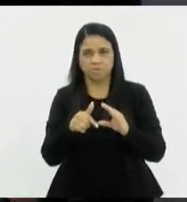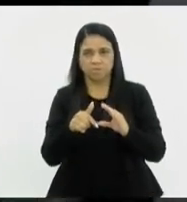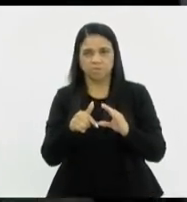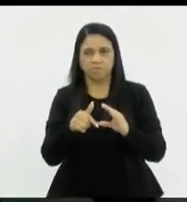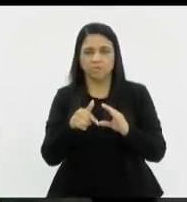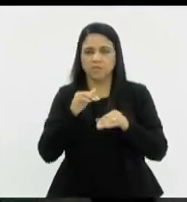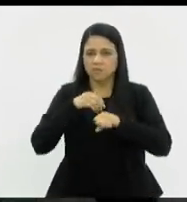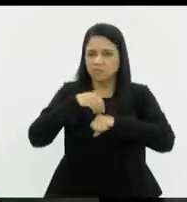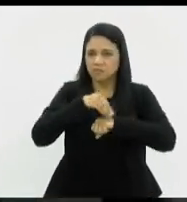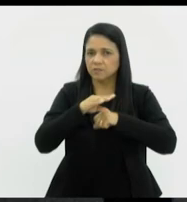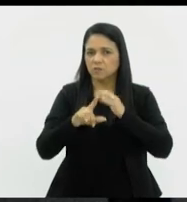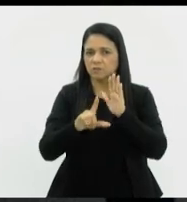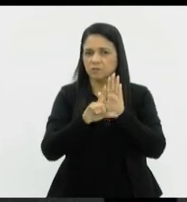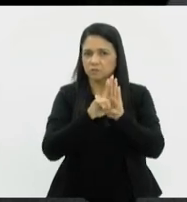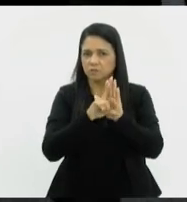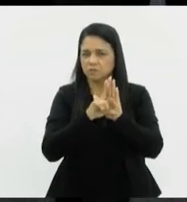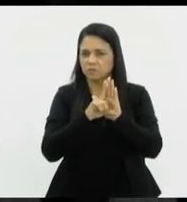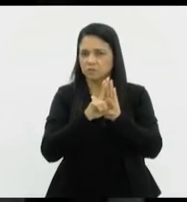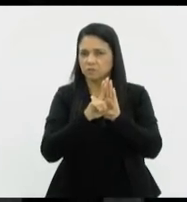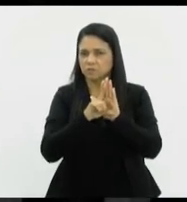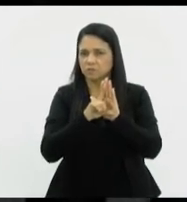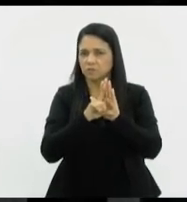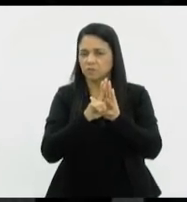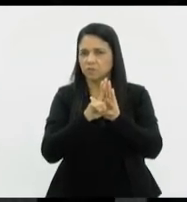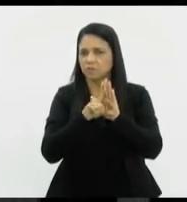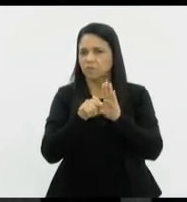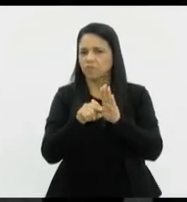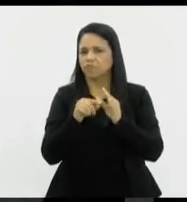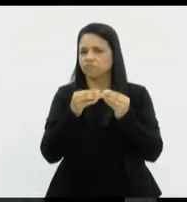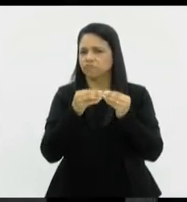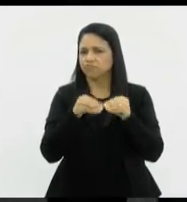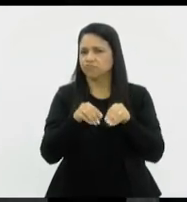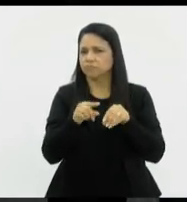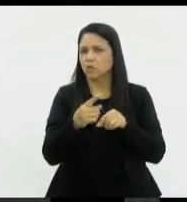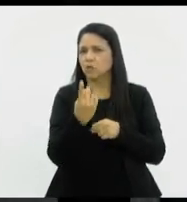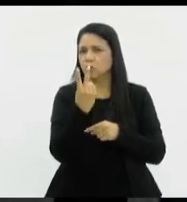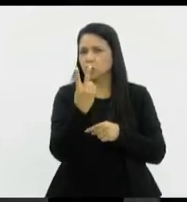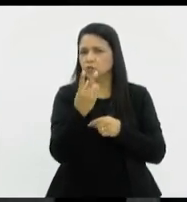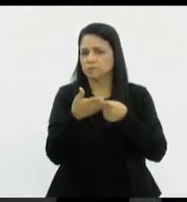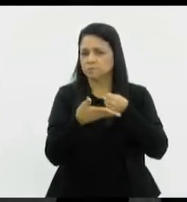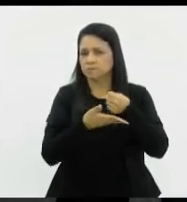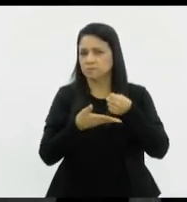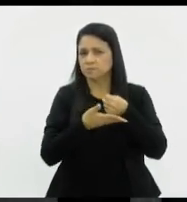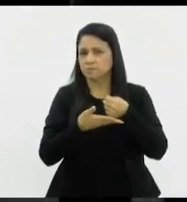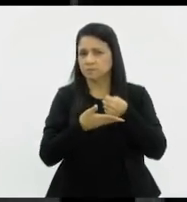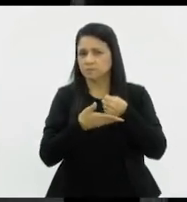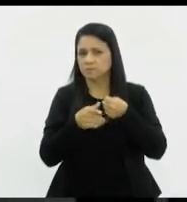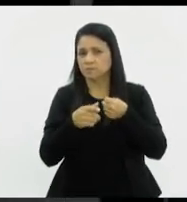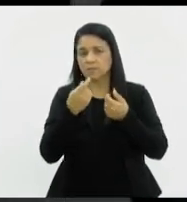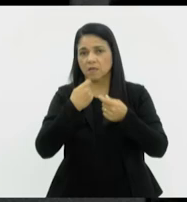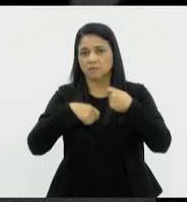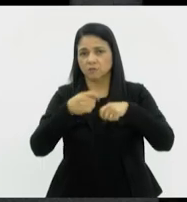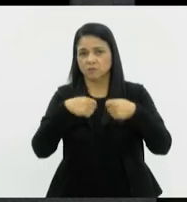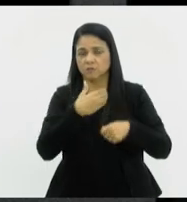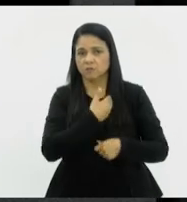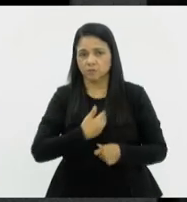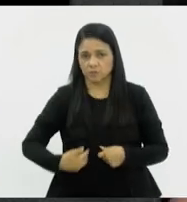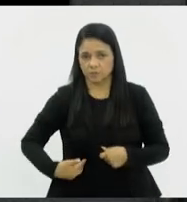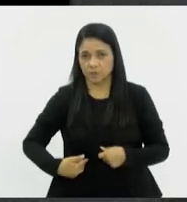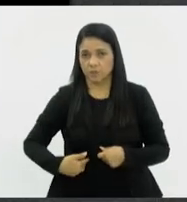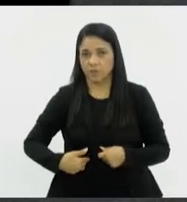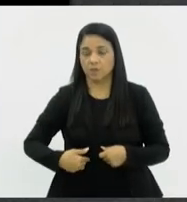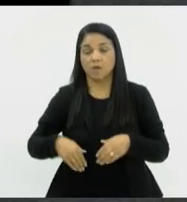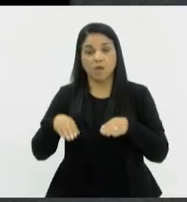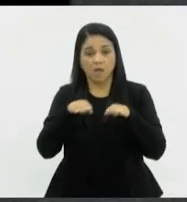essa indicação legislativa, ela fere dois princípios, pelo menos dois princípios da administração pública. O princípio